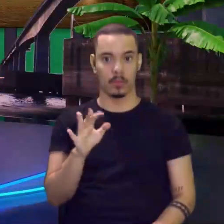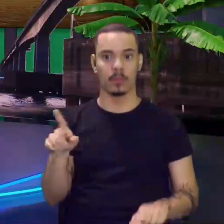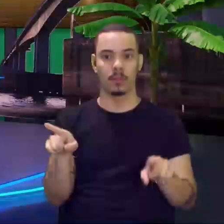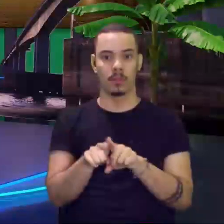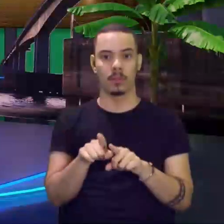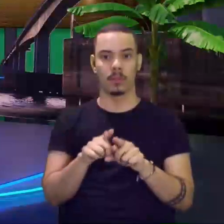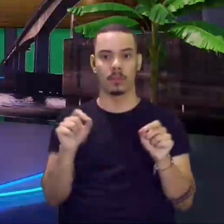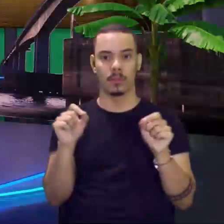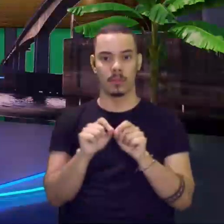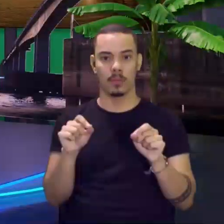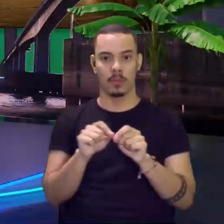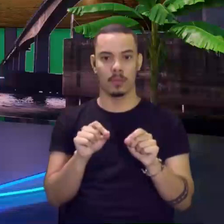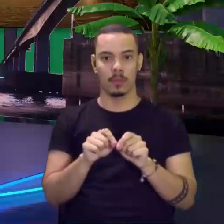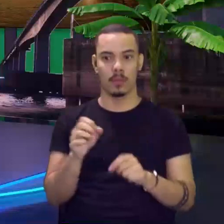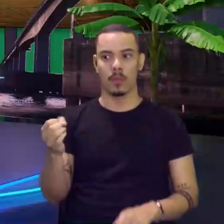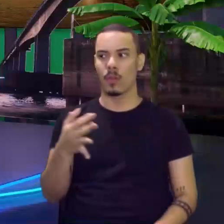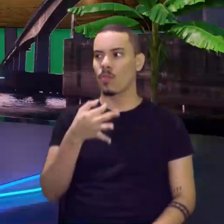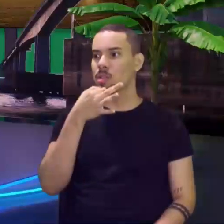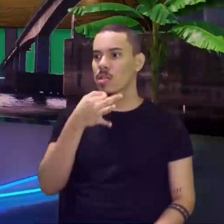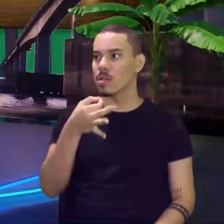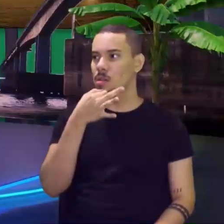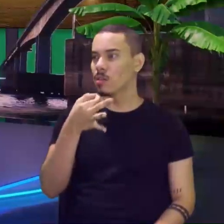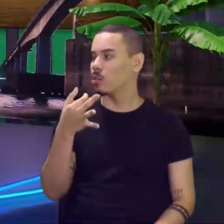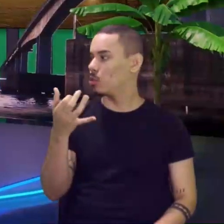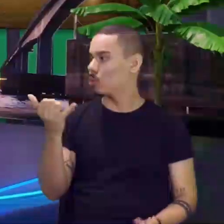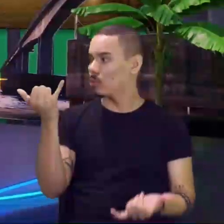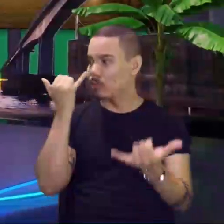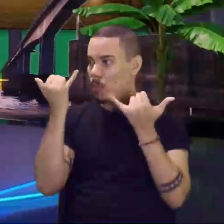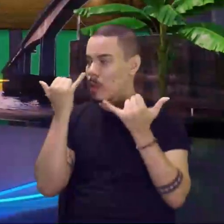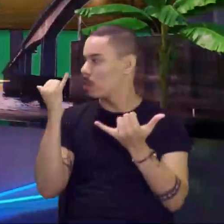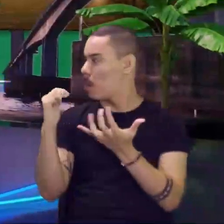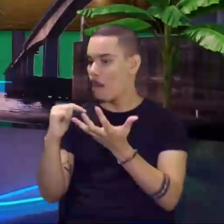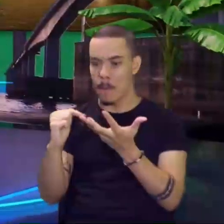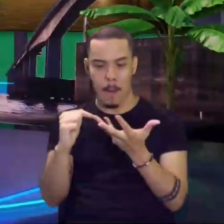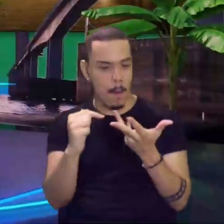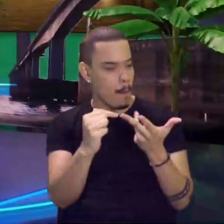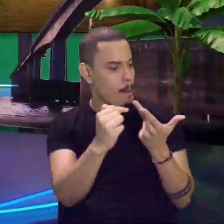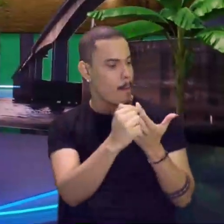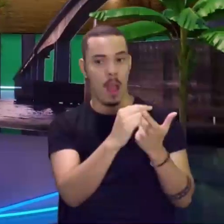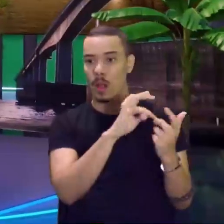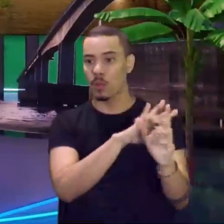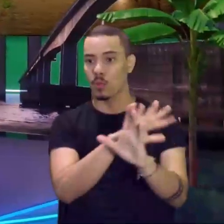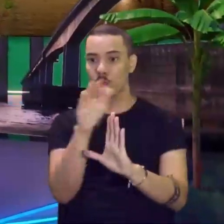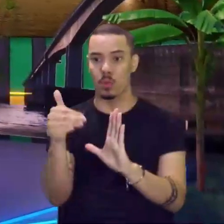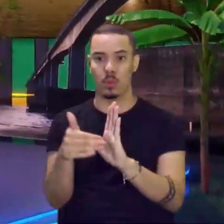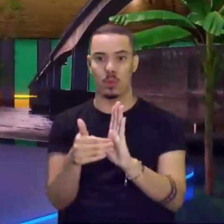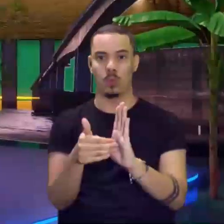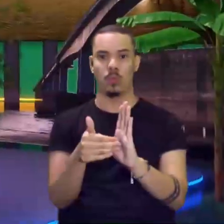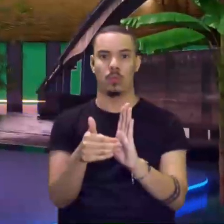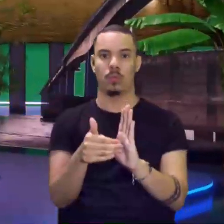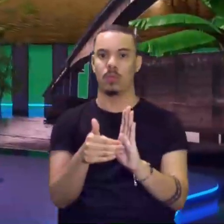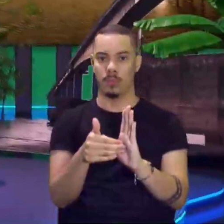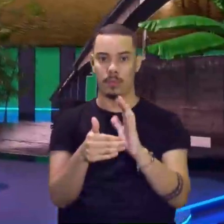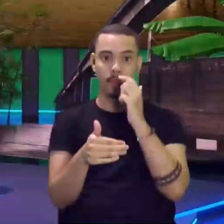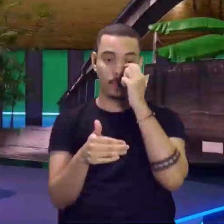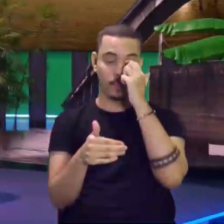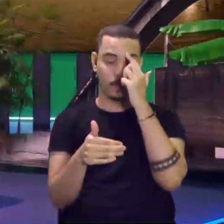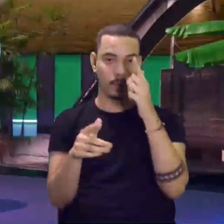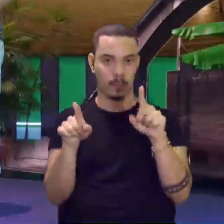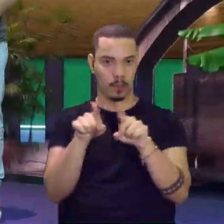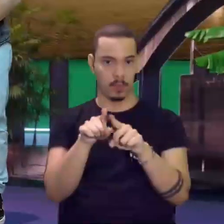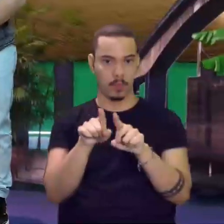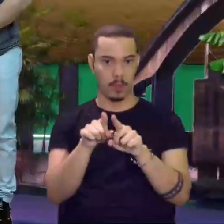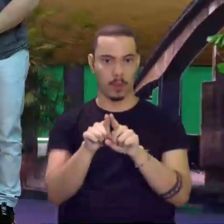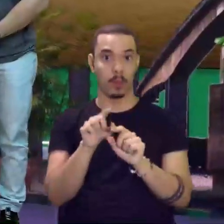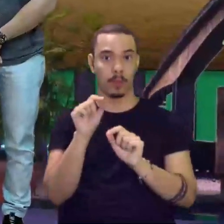fazer um levantamento crítico das informações que você obtém. Sim, eu falei de geografia crítica, né? Exatamente. Inclusive,